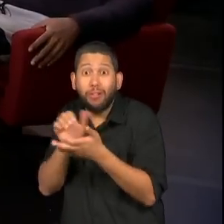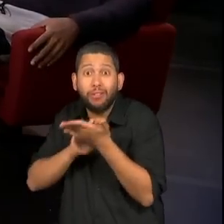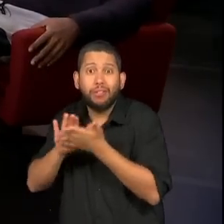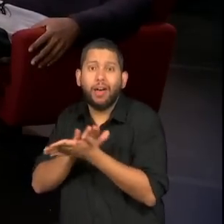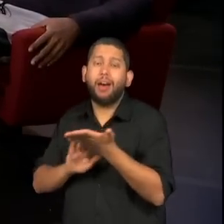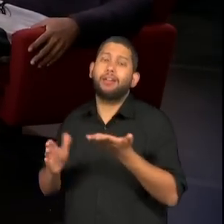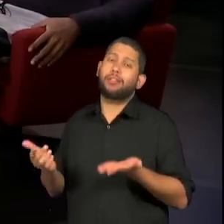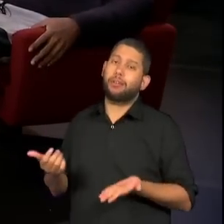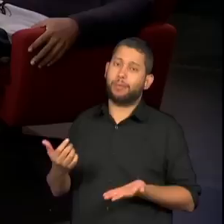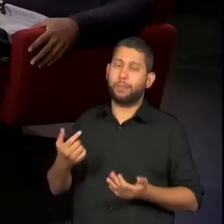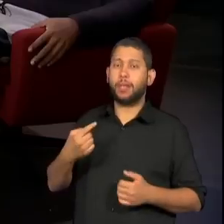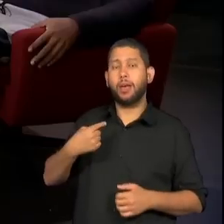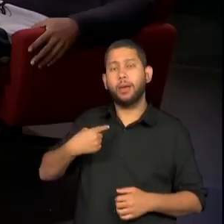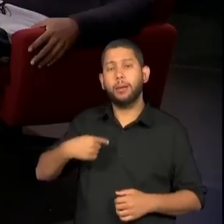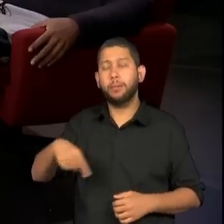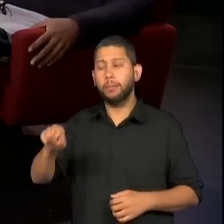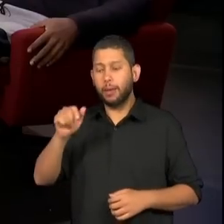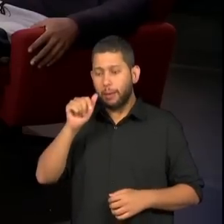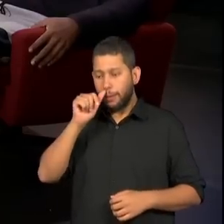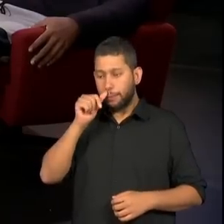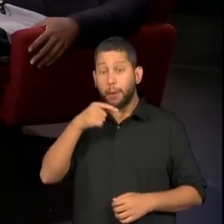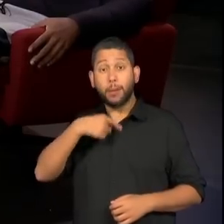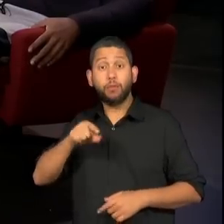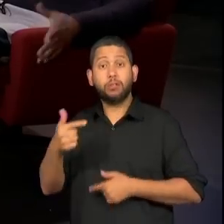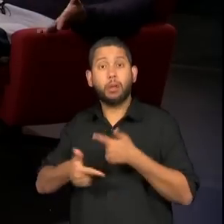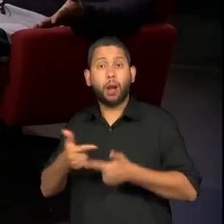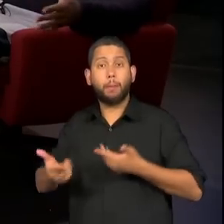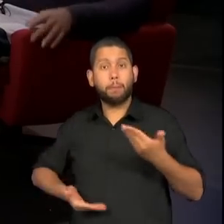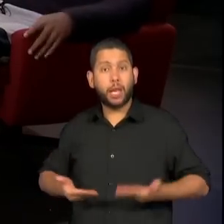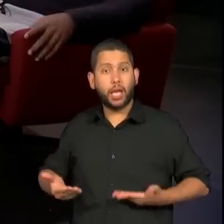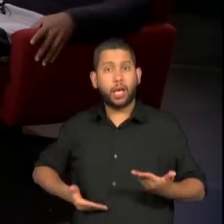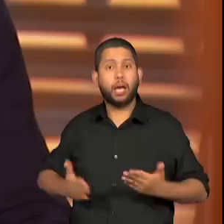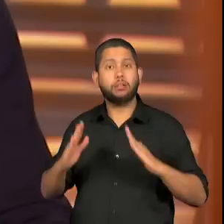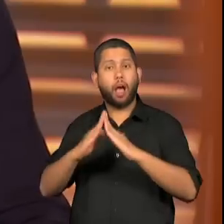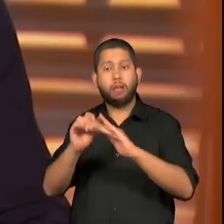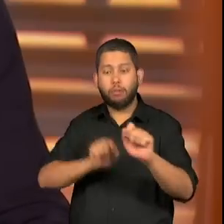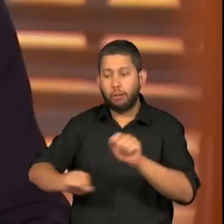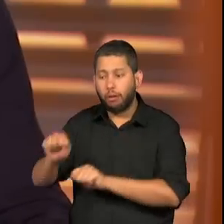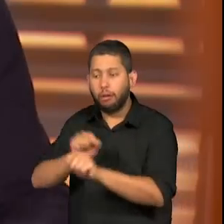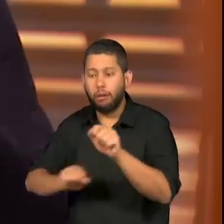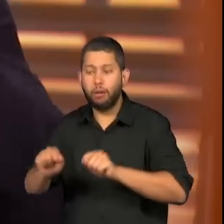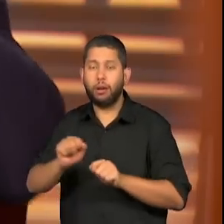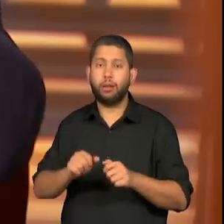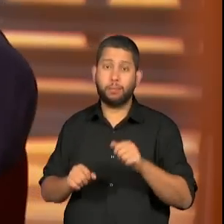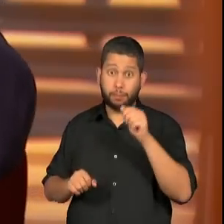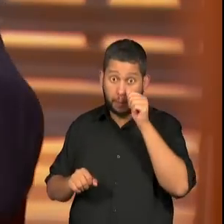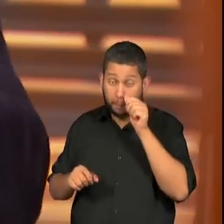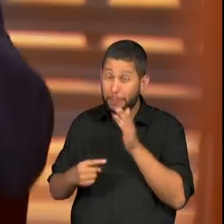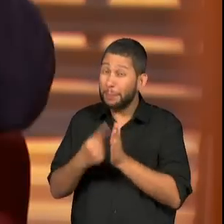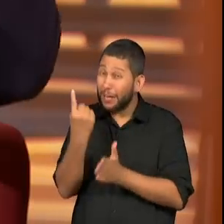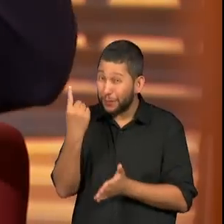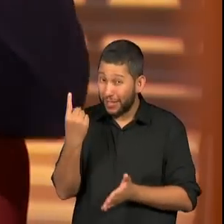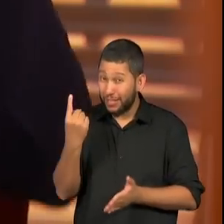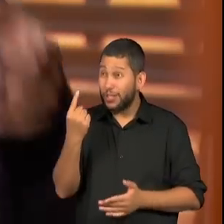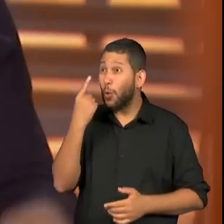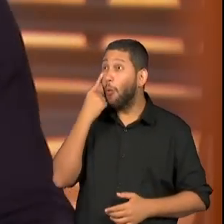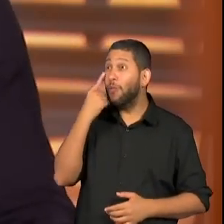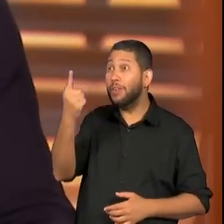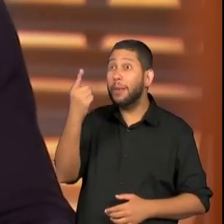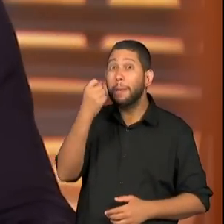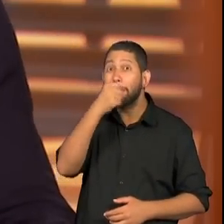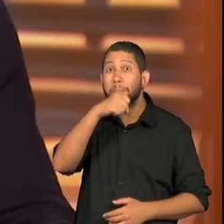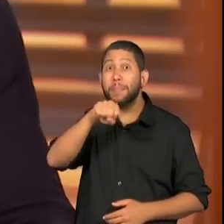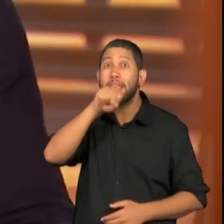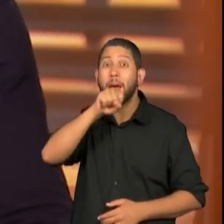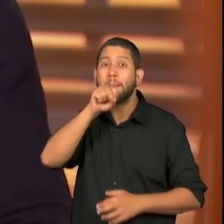cair para empregada doméstica, né, diarista. E aí a primeira vez que eu vi minha mãe pendurada